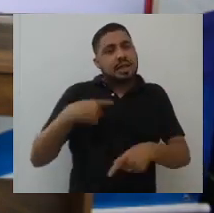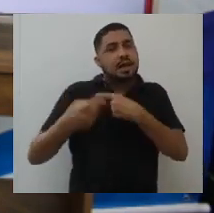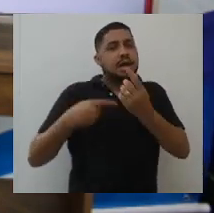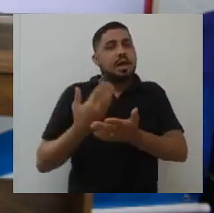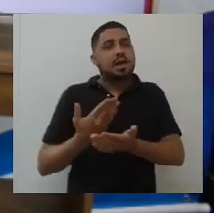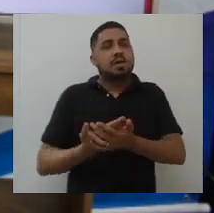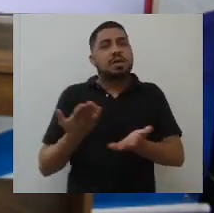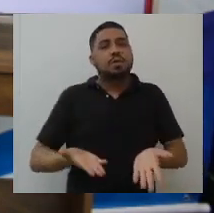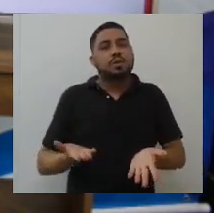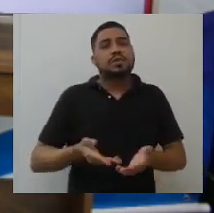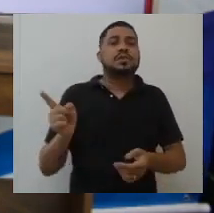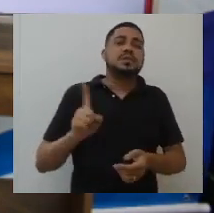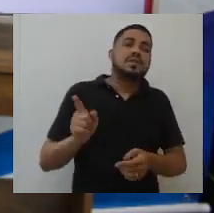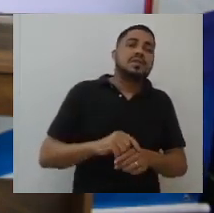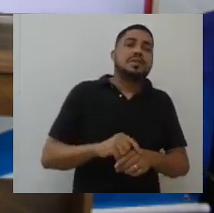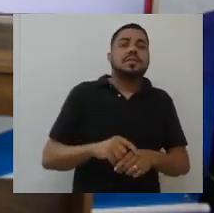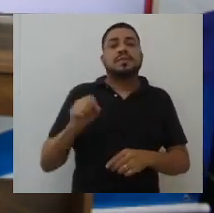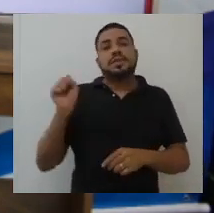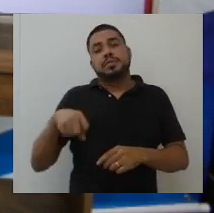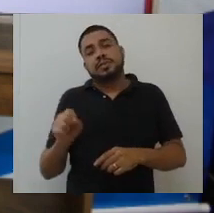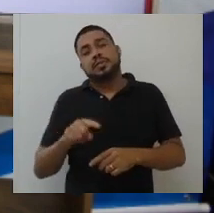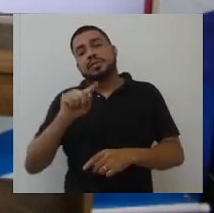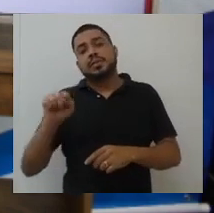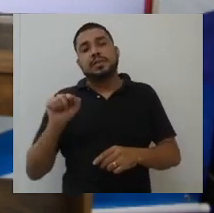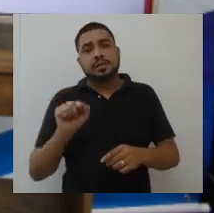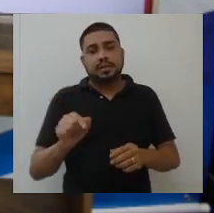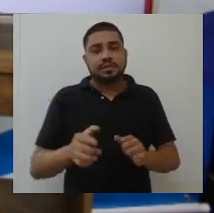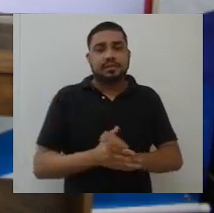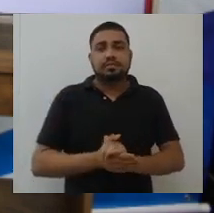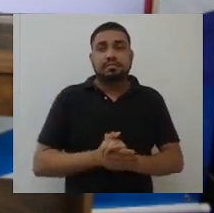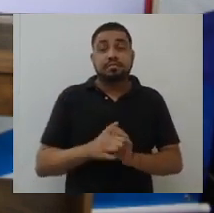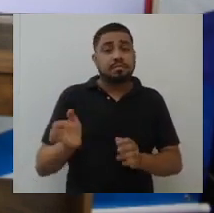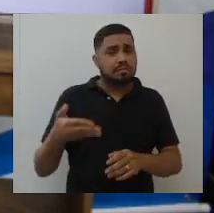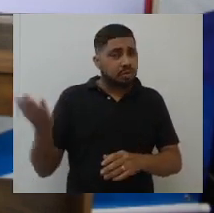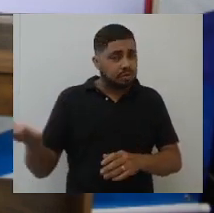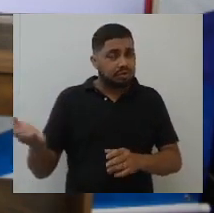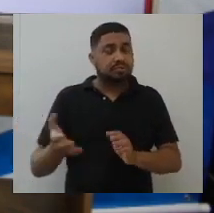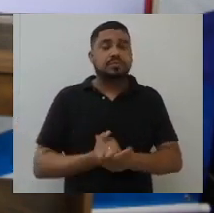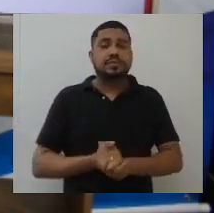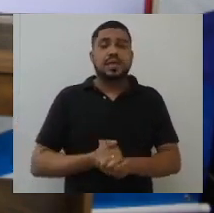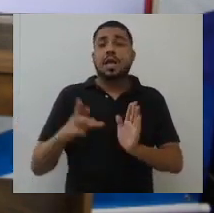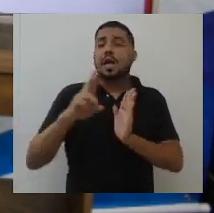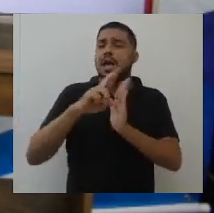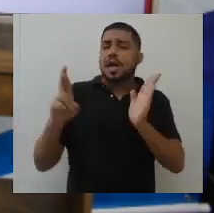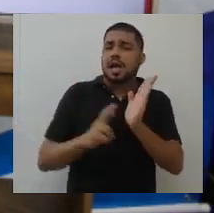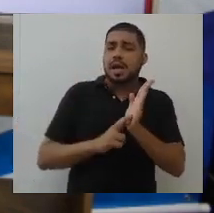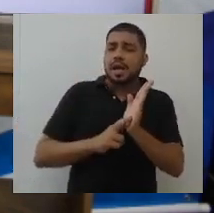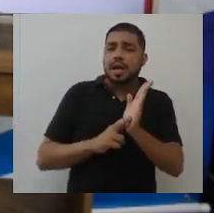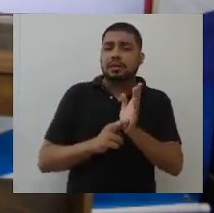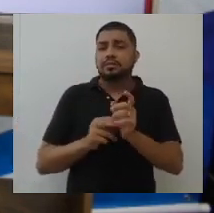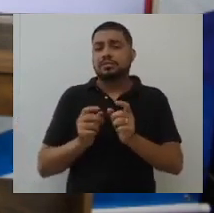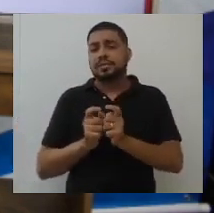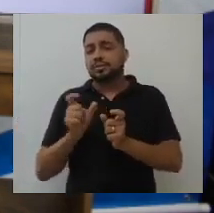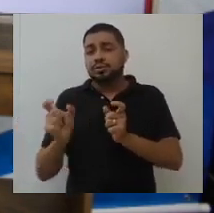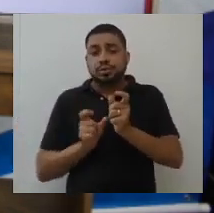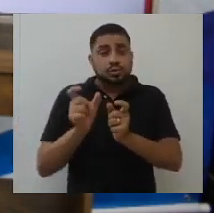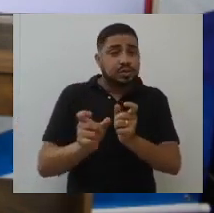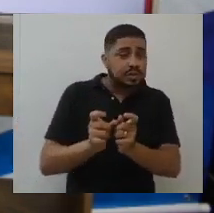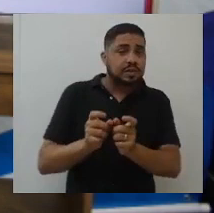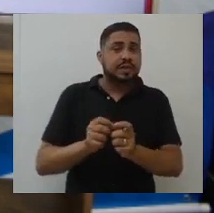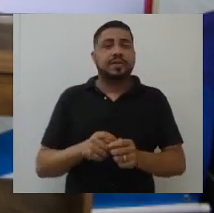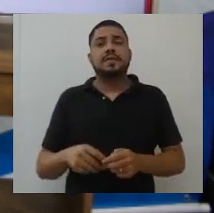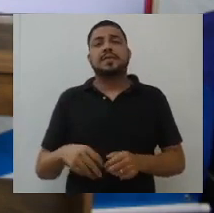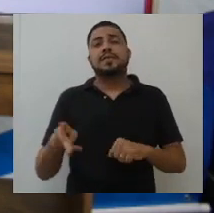no afirmativo, negativo e interrogativo. Próximo. As regras de conjugação verbal para a